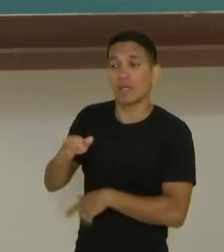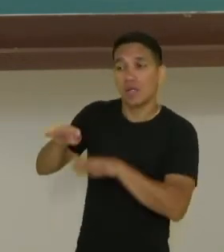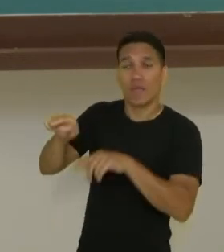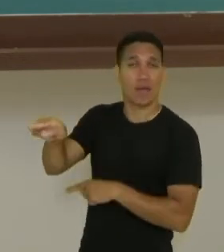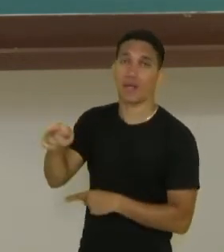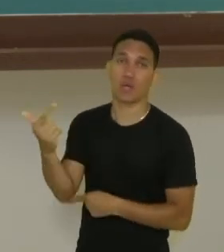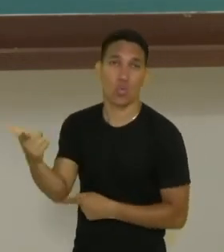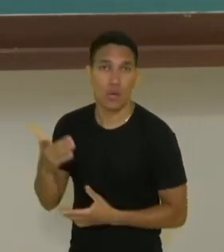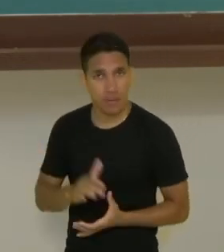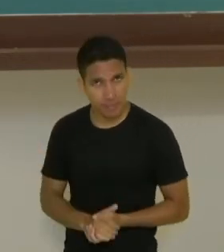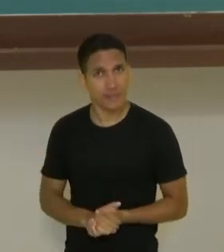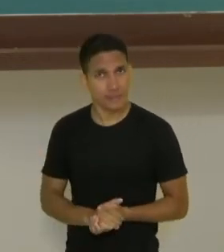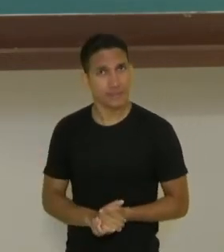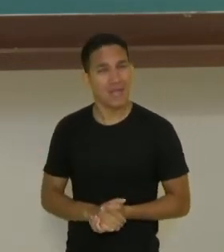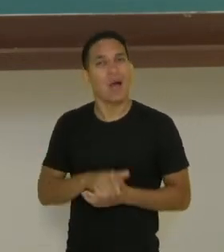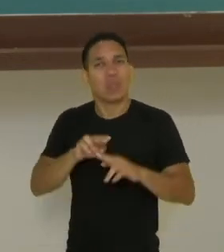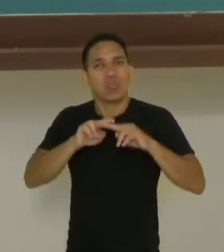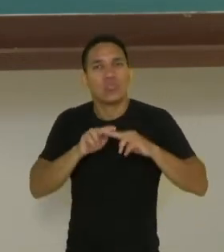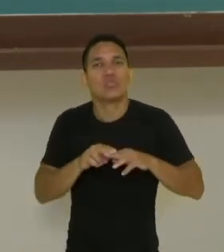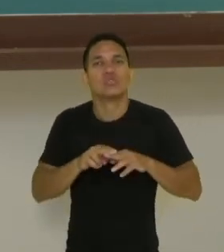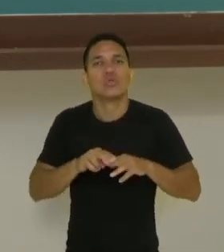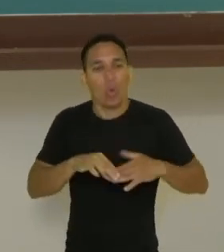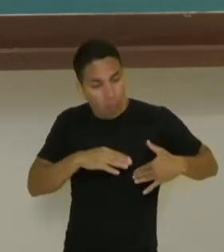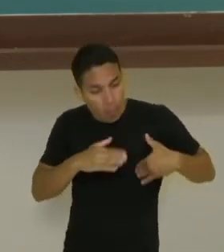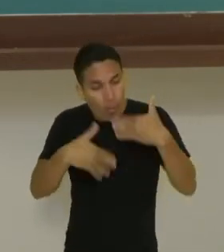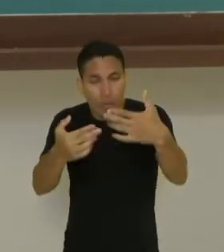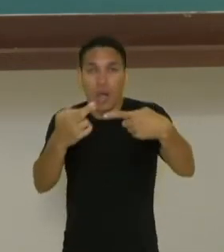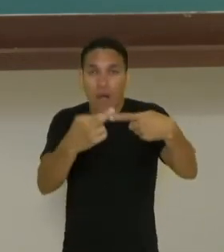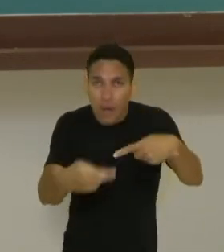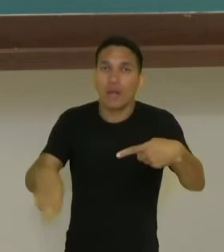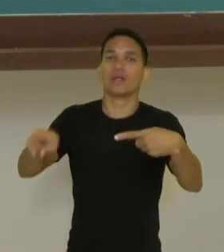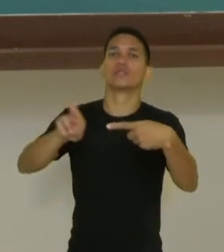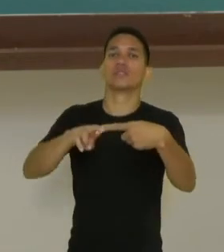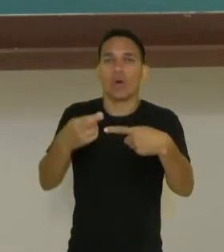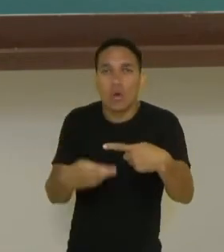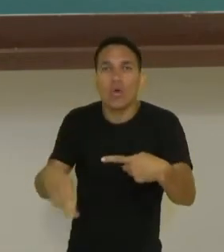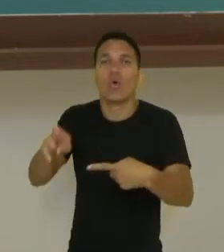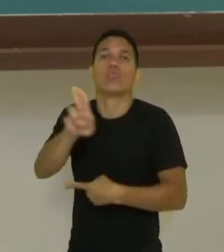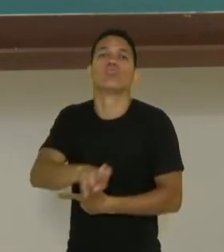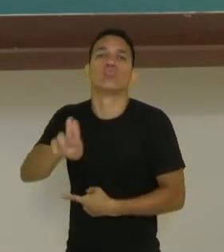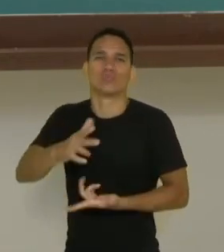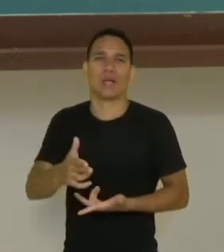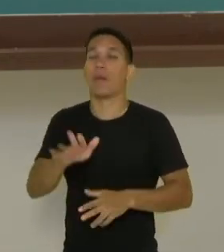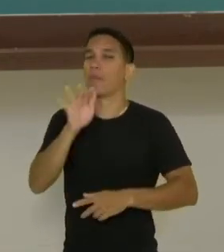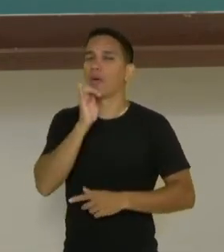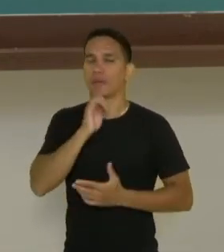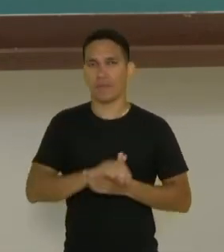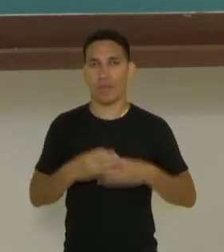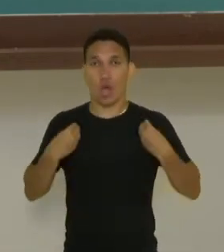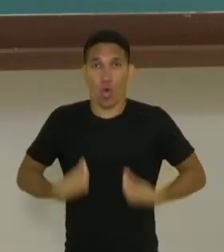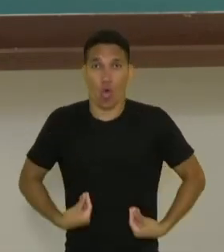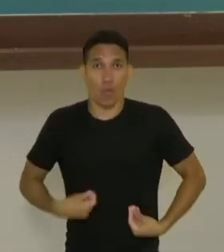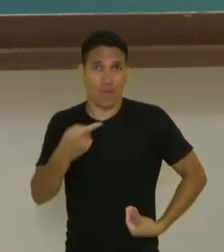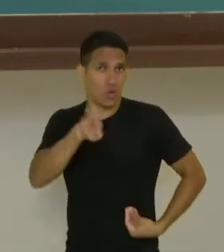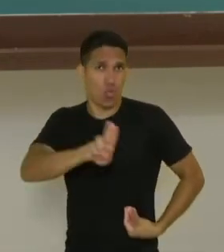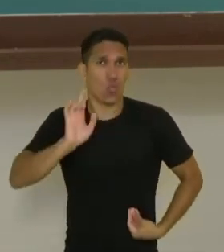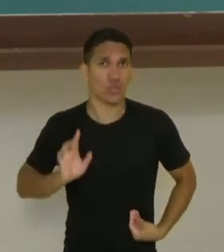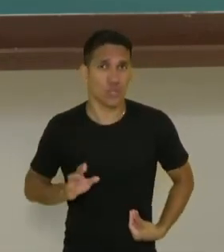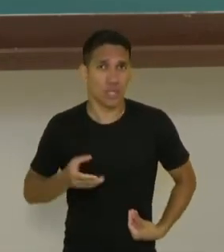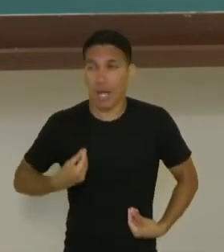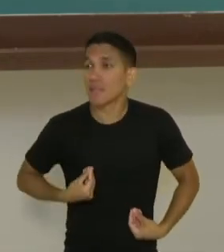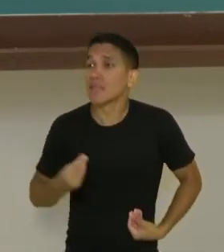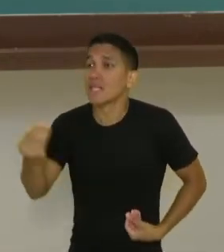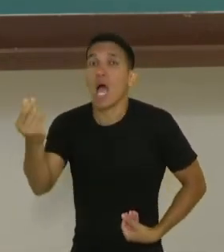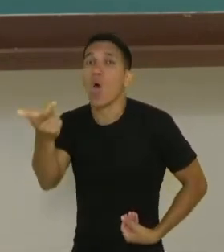tem. Então, esse processo de reutilizar as coisas, como por exemplo, roupas que você não usa mais, doe essas roupas